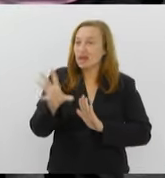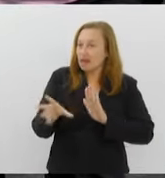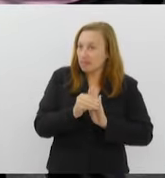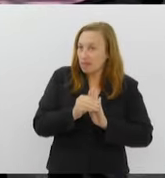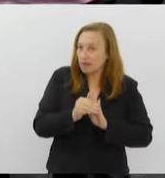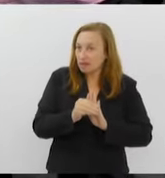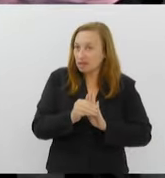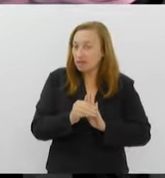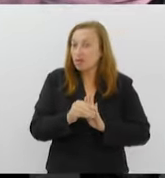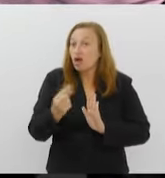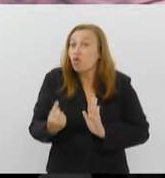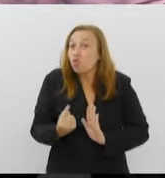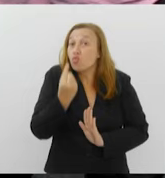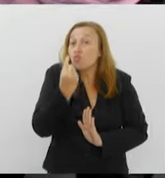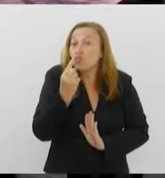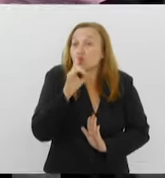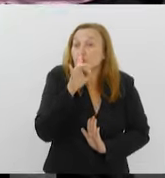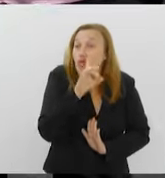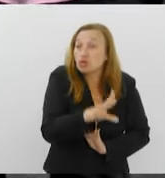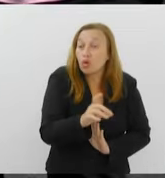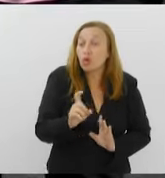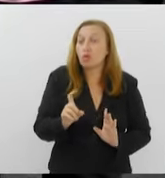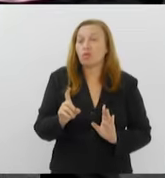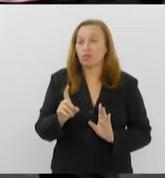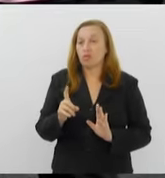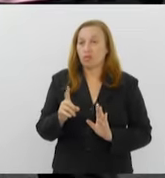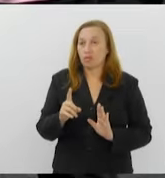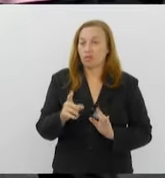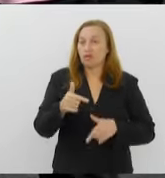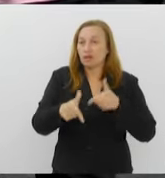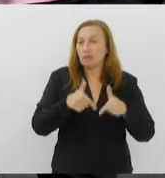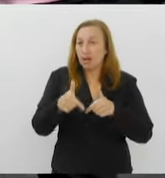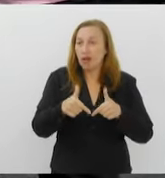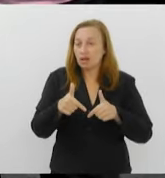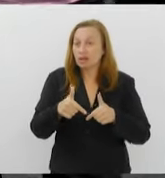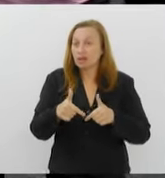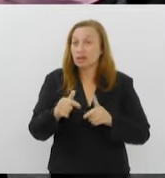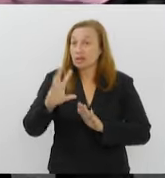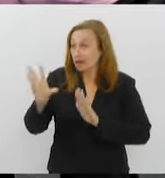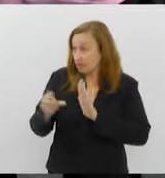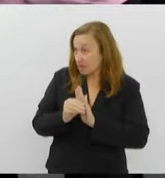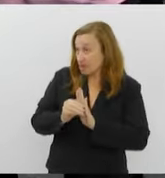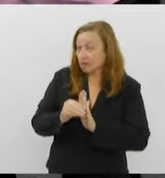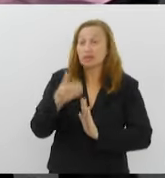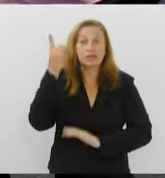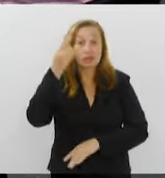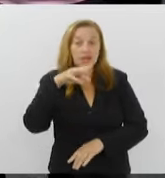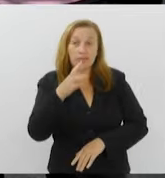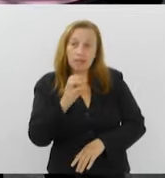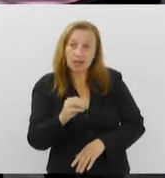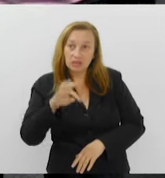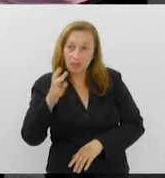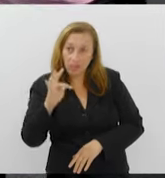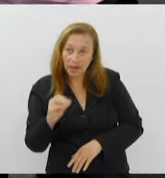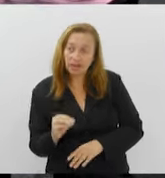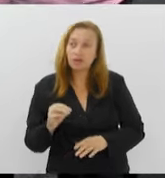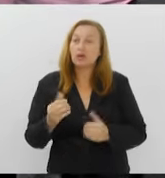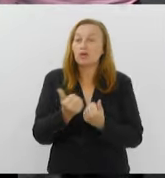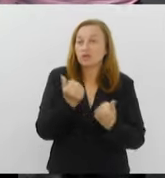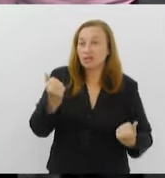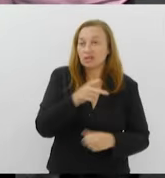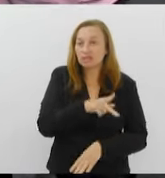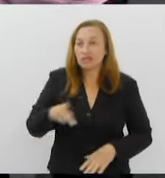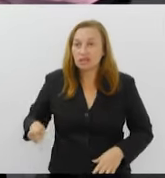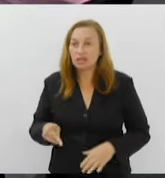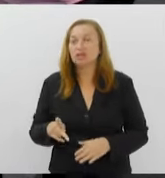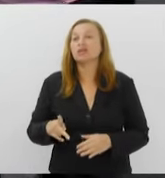única recondução, e a emenda que vai ser votada na sequência, que é do deputado Márcio Roberto, fala o seguinte: o presidente e o vice-presidente do Conselho